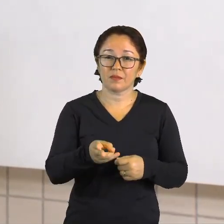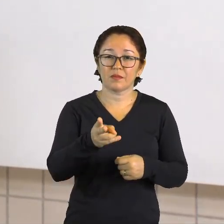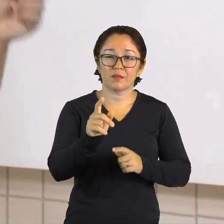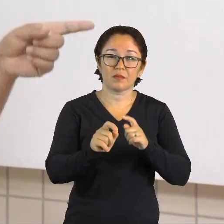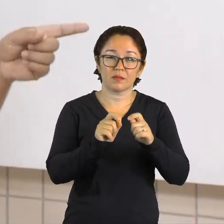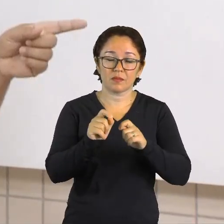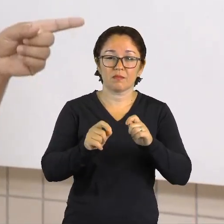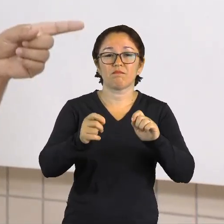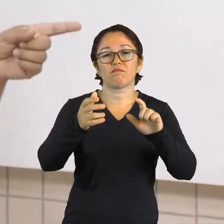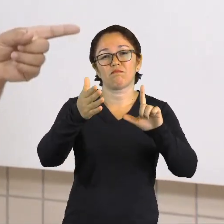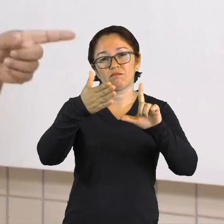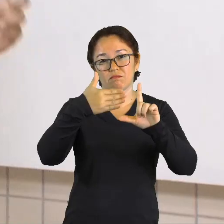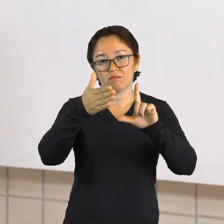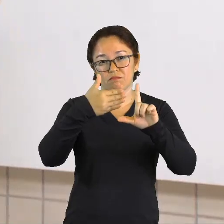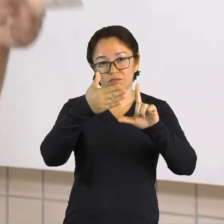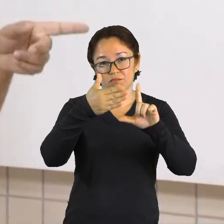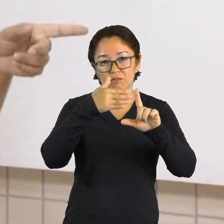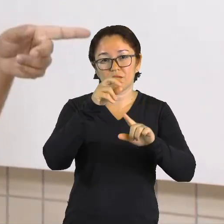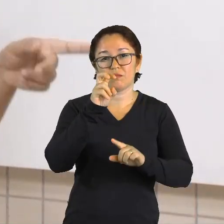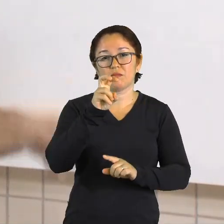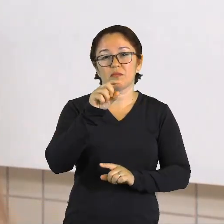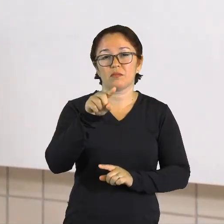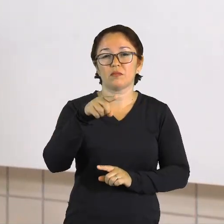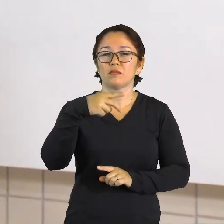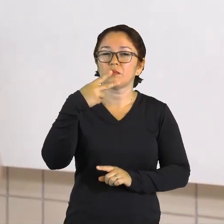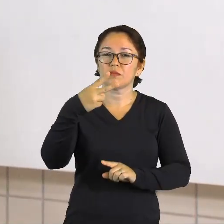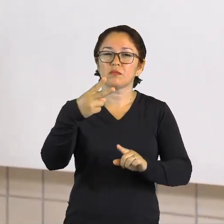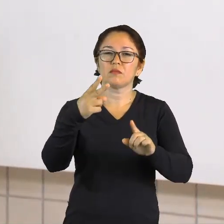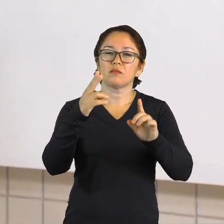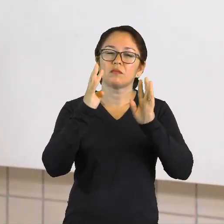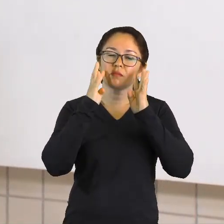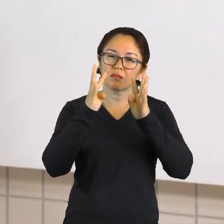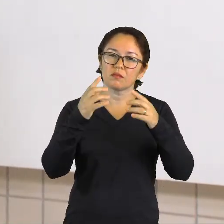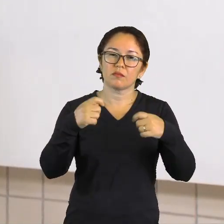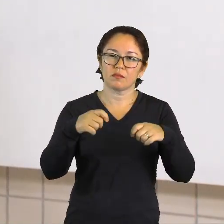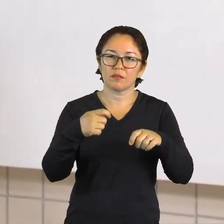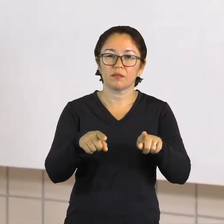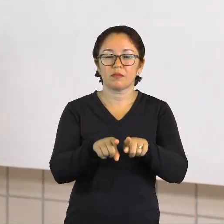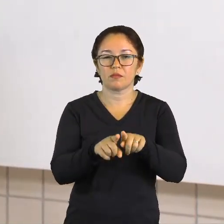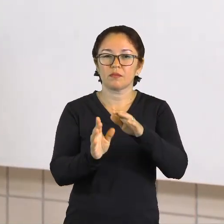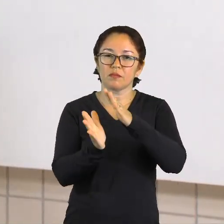no canal da TV Aberta 5.2 ou